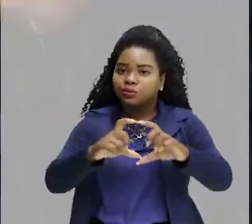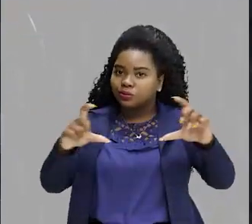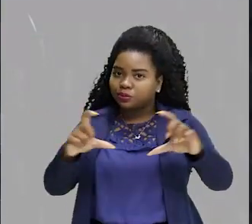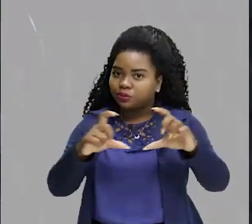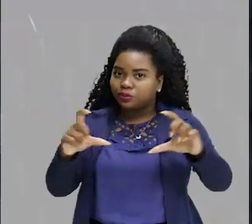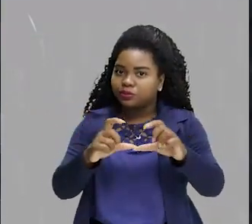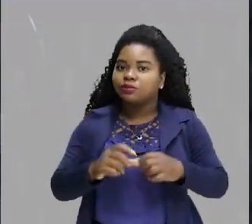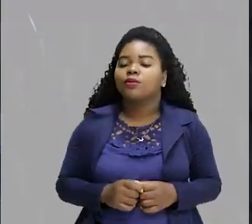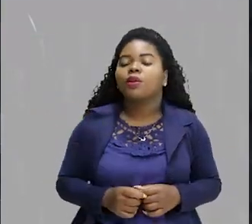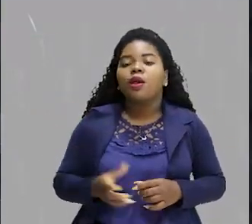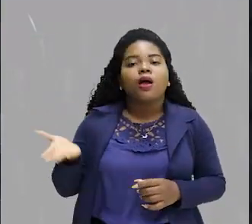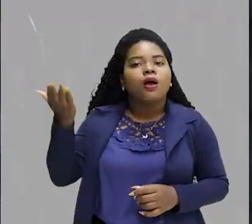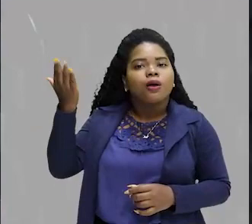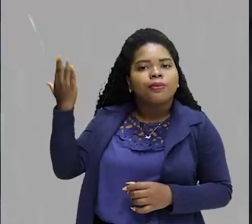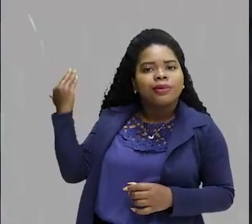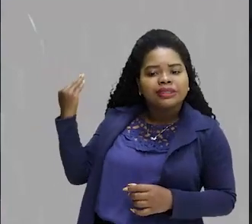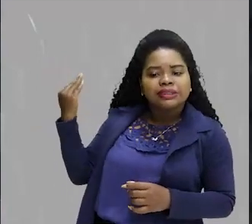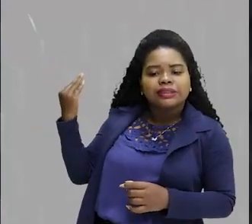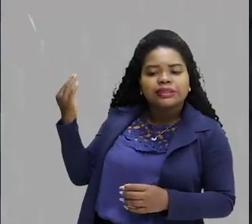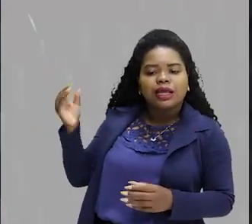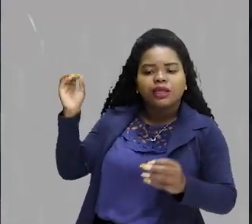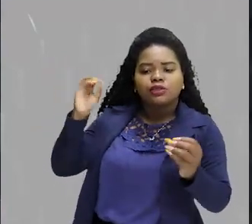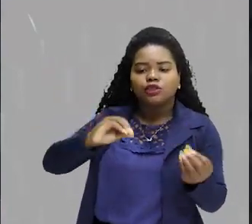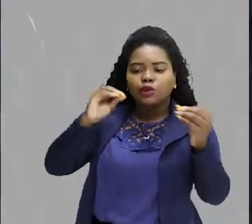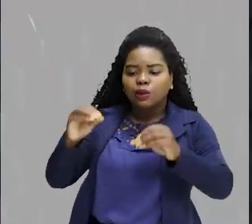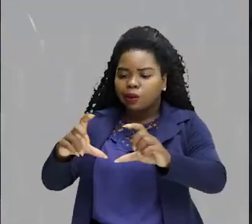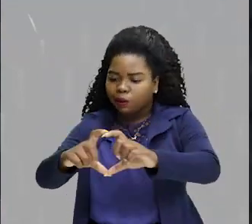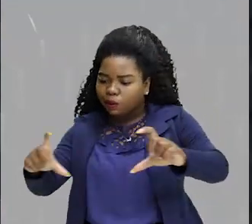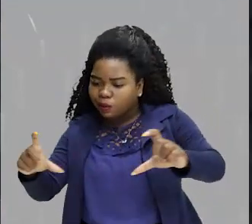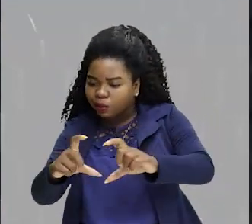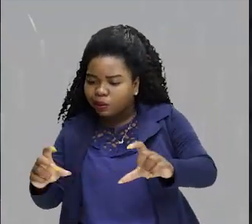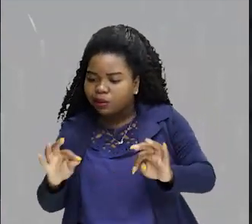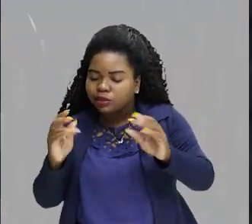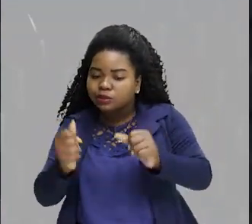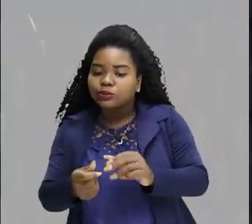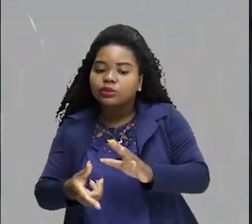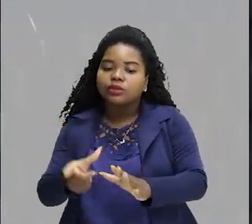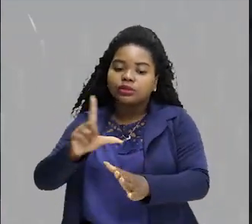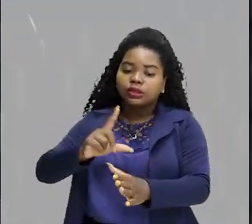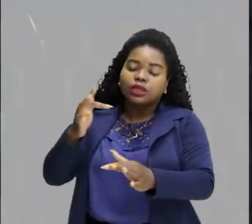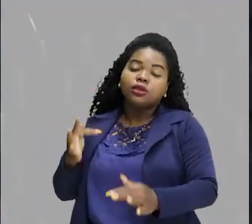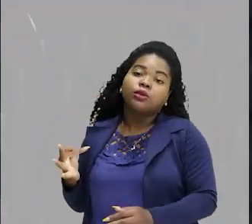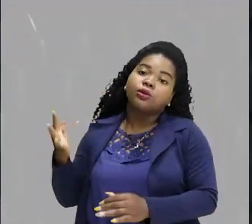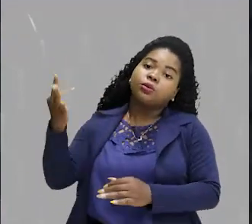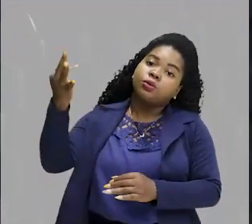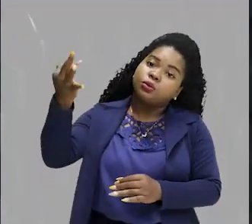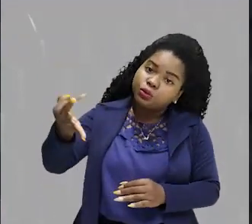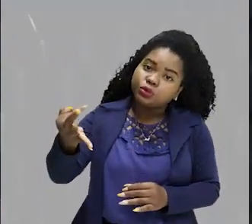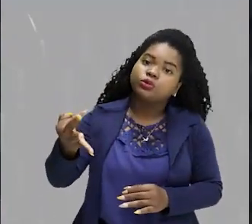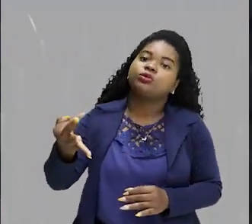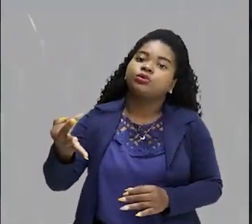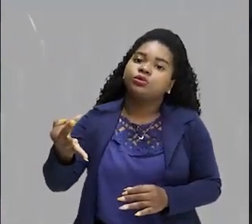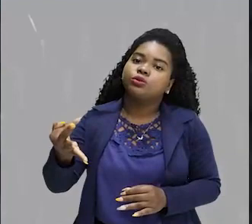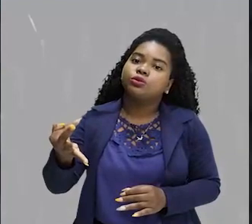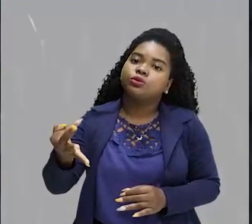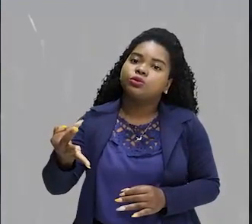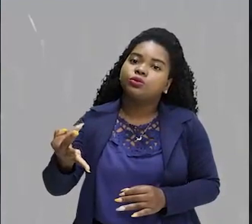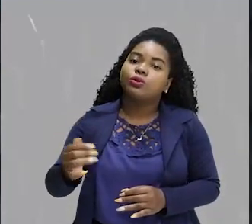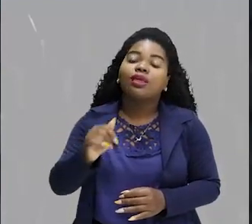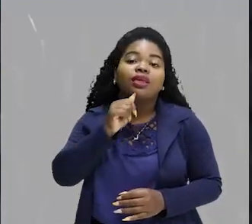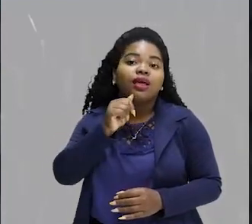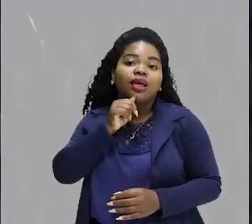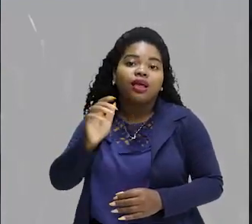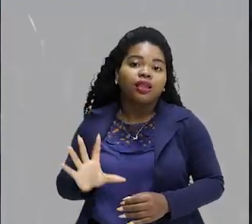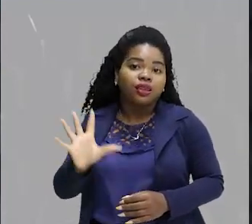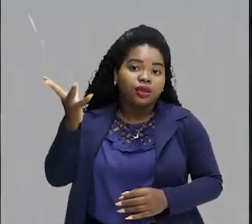aqui. O passado é tudo aquilo que antecede esse momento em que nós estamos. E o futuro é aquilo que ainda vai acontecer. No